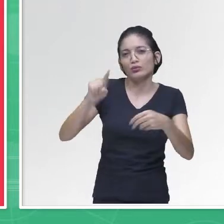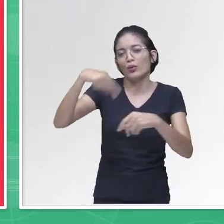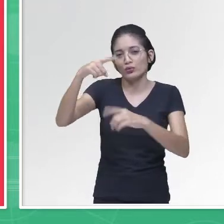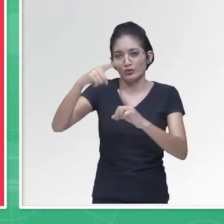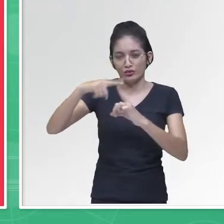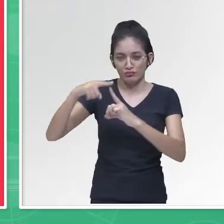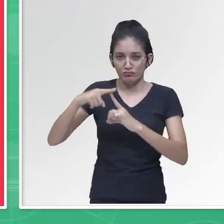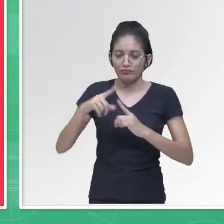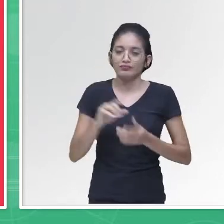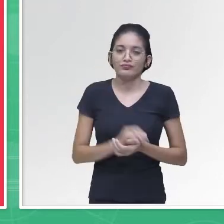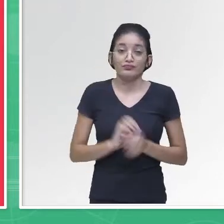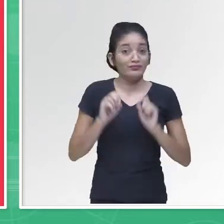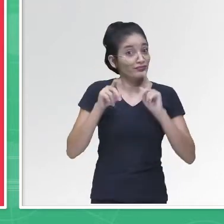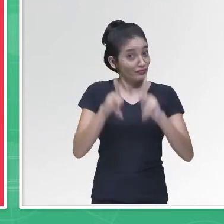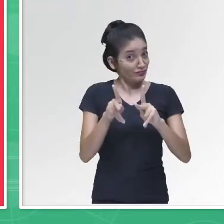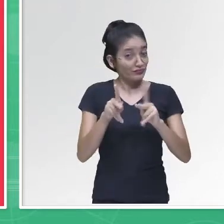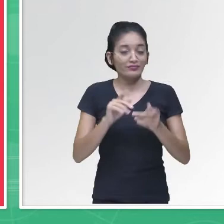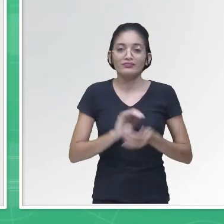fatores, ok?